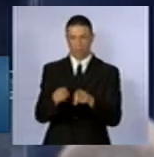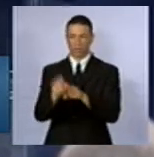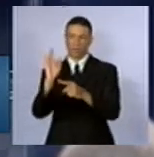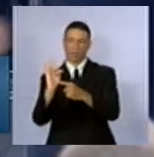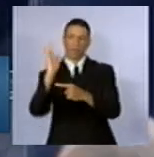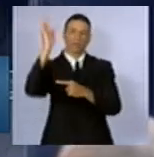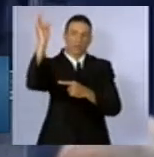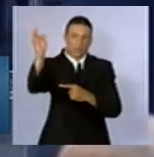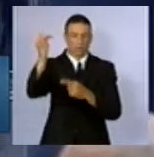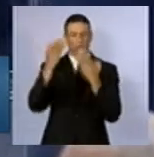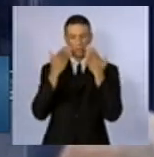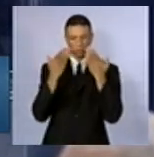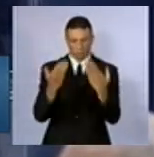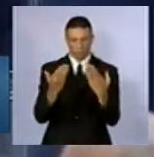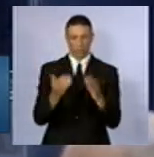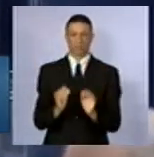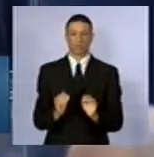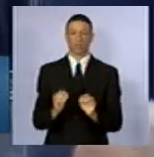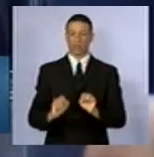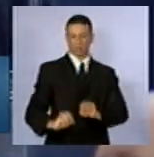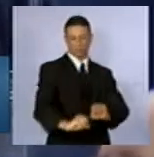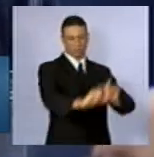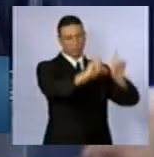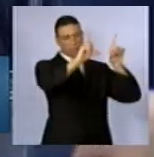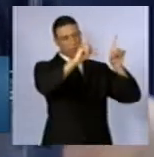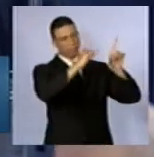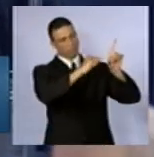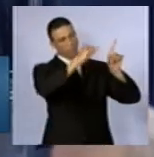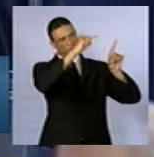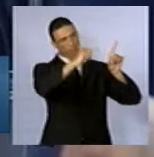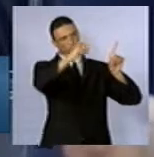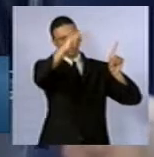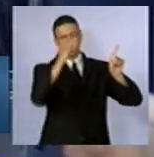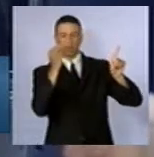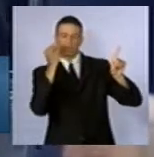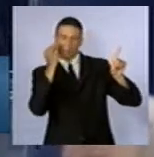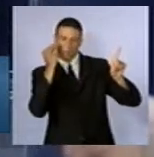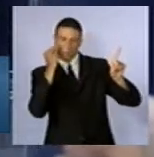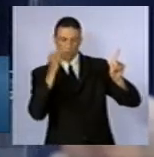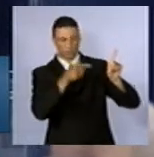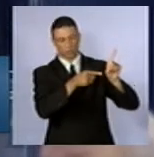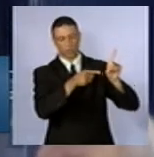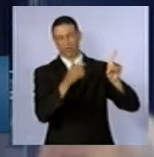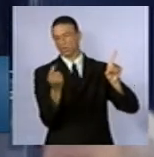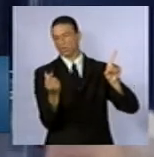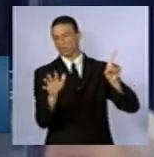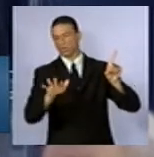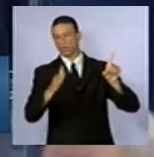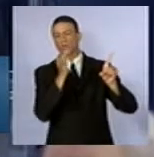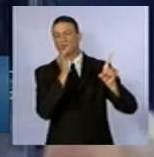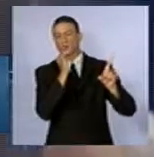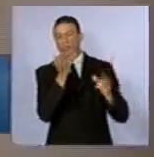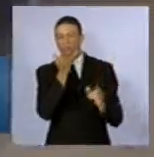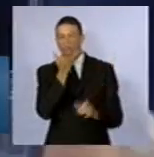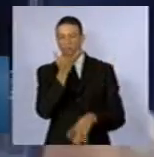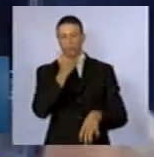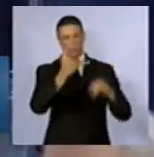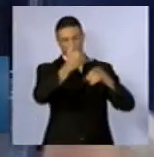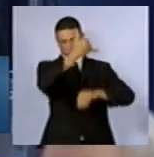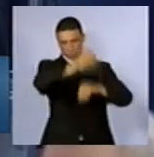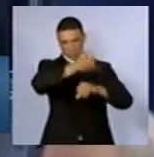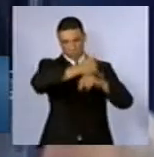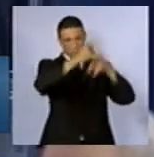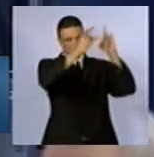aqui a gente tem aí eu pus um um gráfico que mostra quanto que seria a altura nova de uma torre de